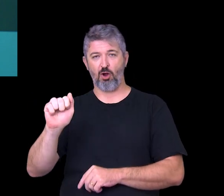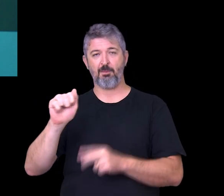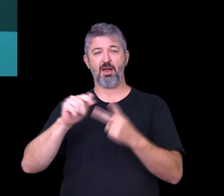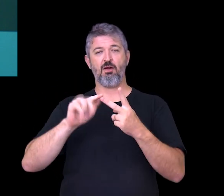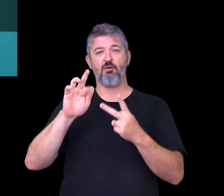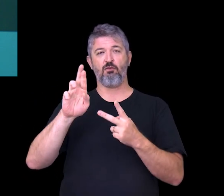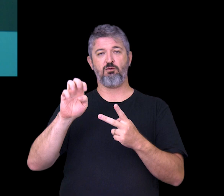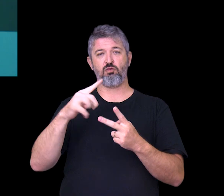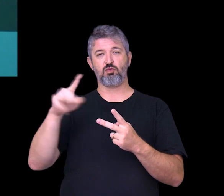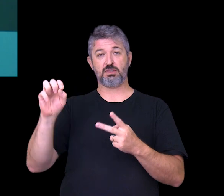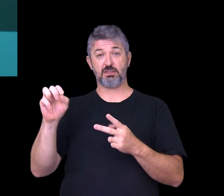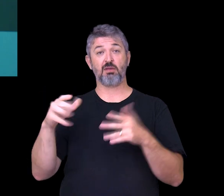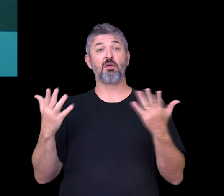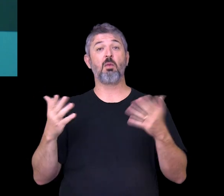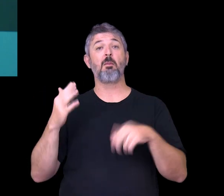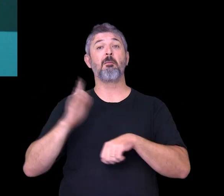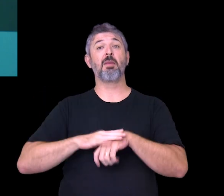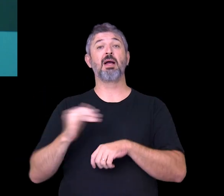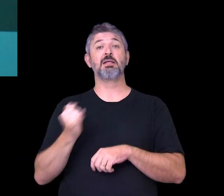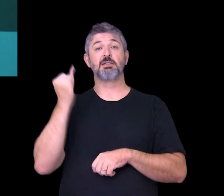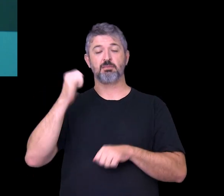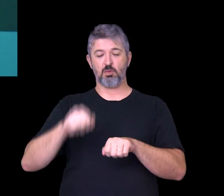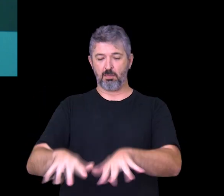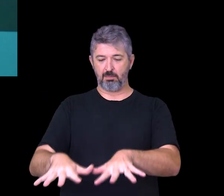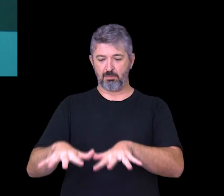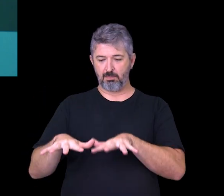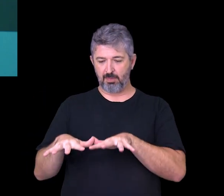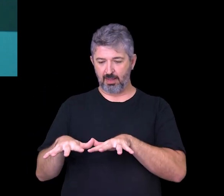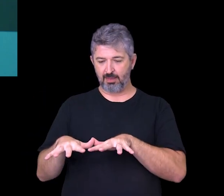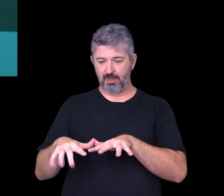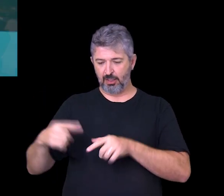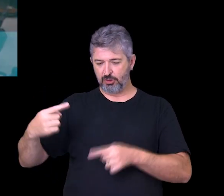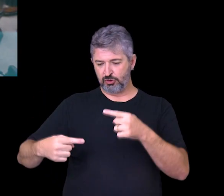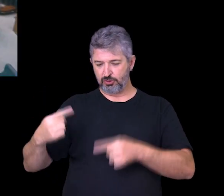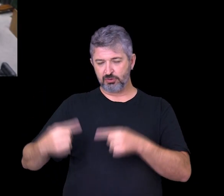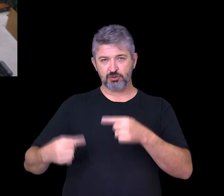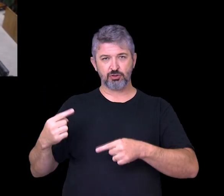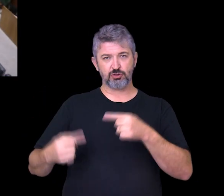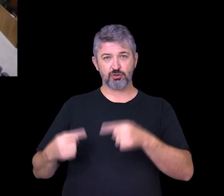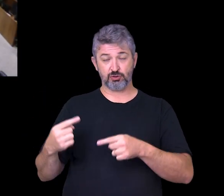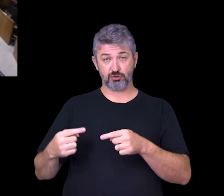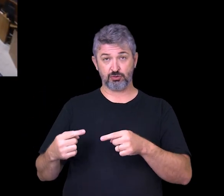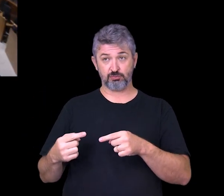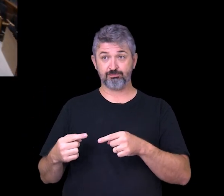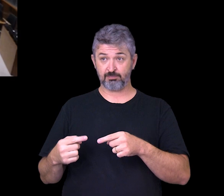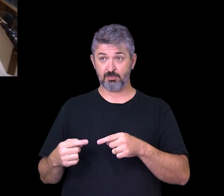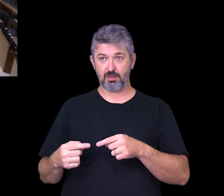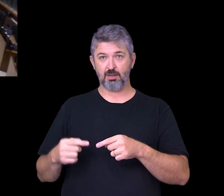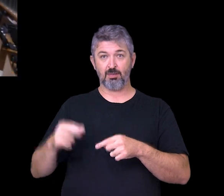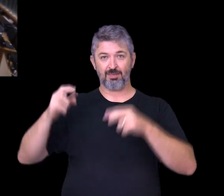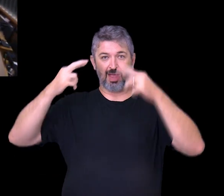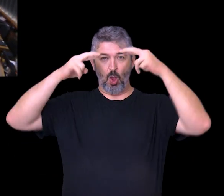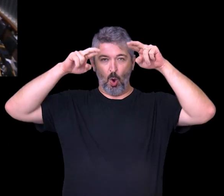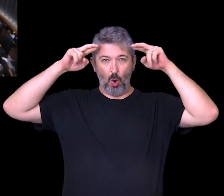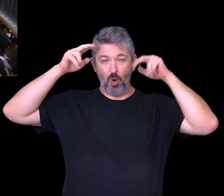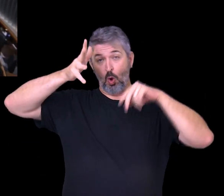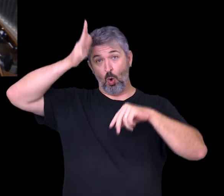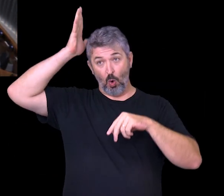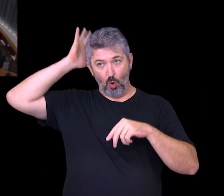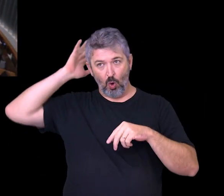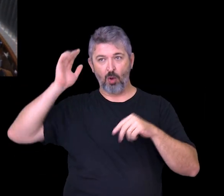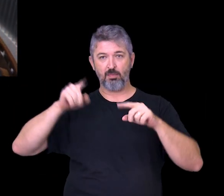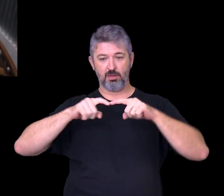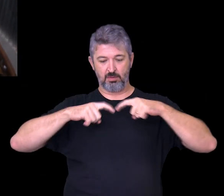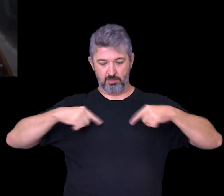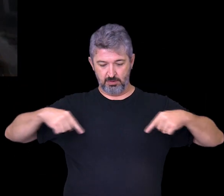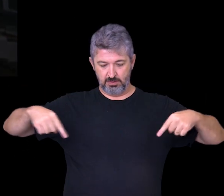mais importante num plenário de discussões políticas? É o que nós aprendemos com Roma, o plenário redondo, em todos estão de